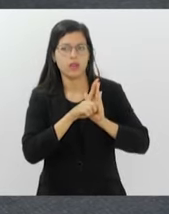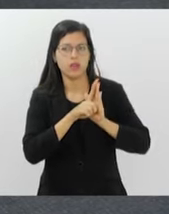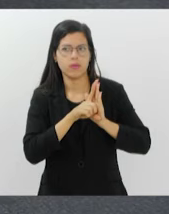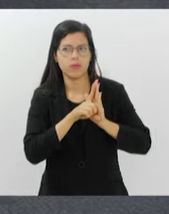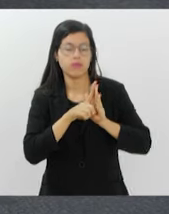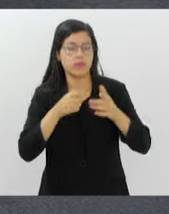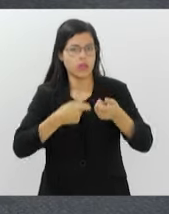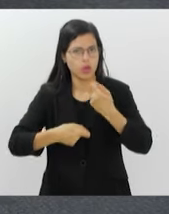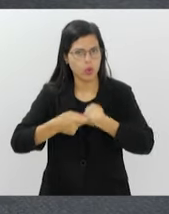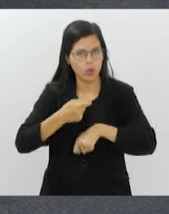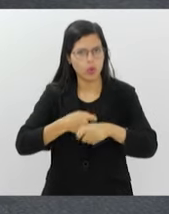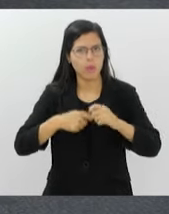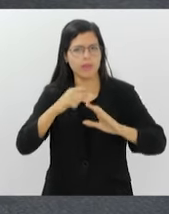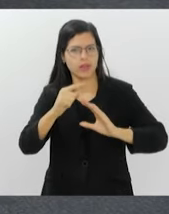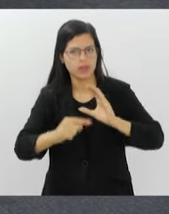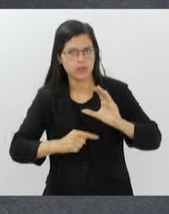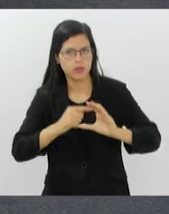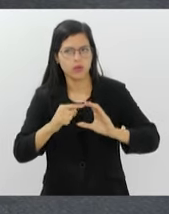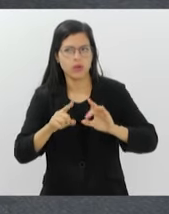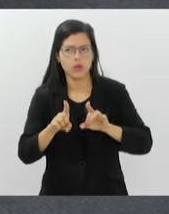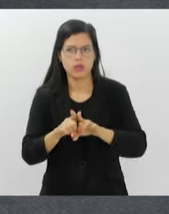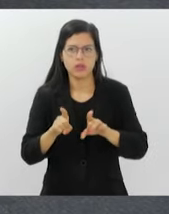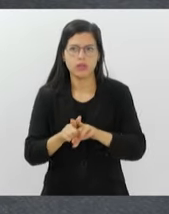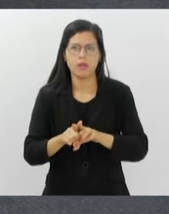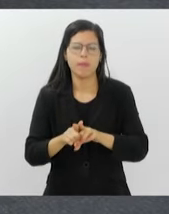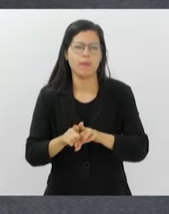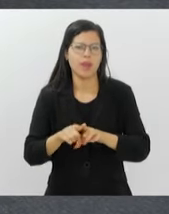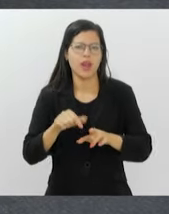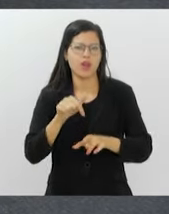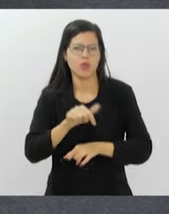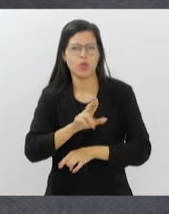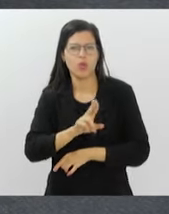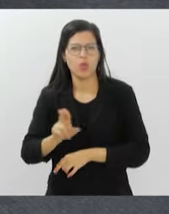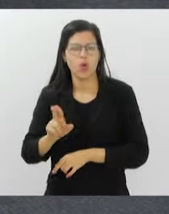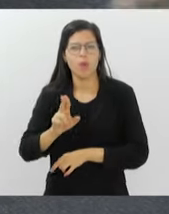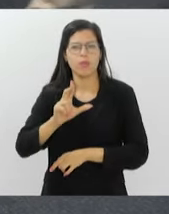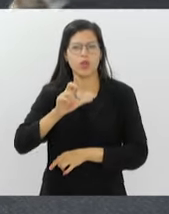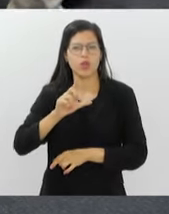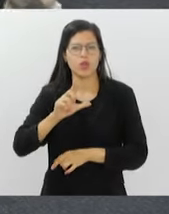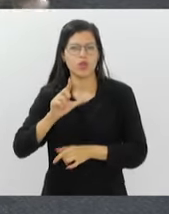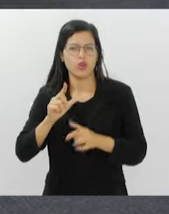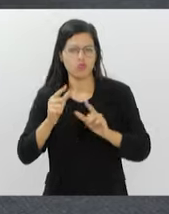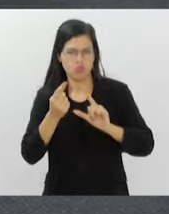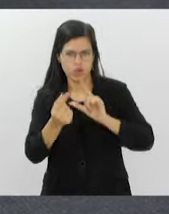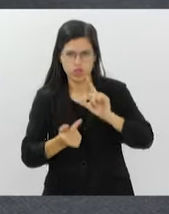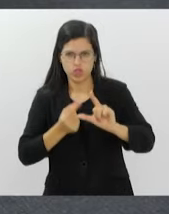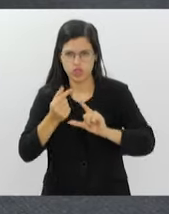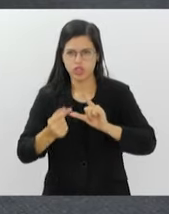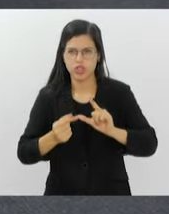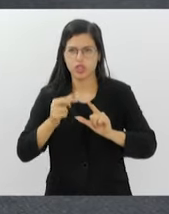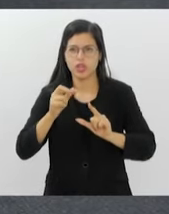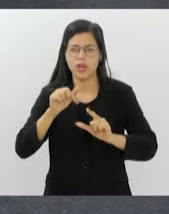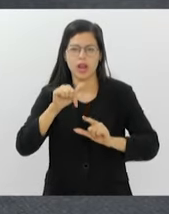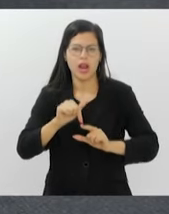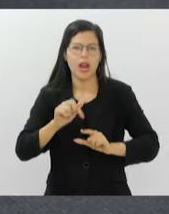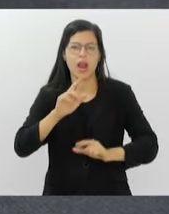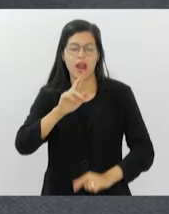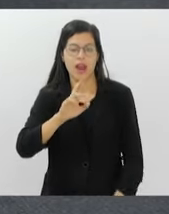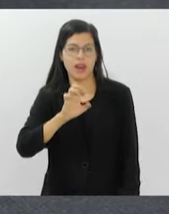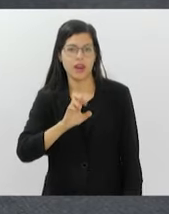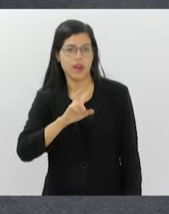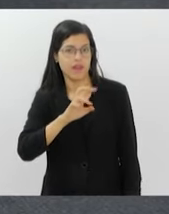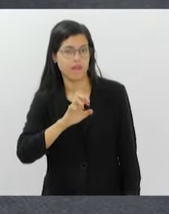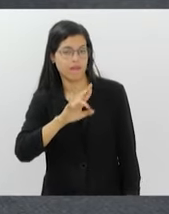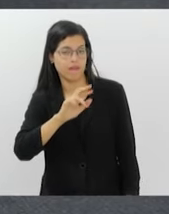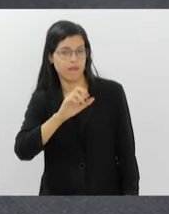da economia circular também chamada logística reversa eu não gosto deputada Élica do nome logística reversa que parece